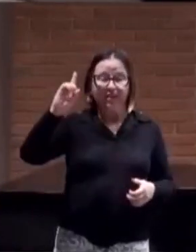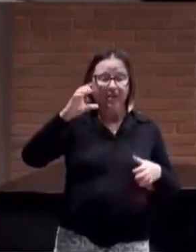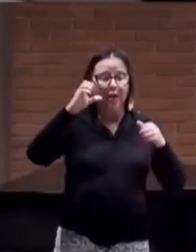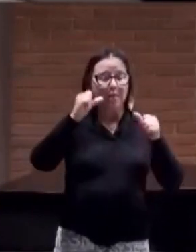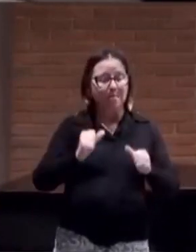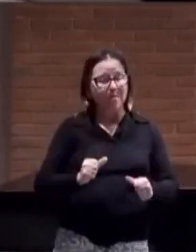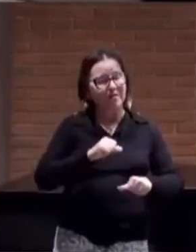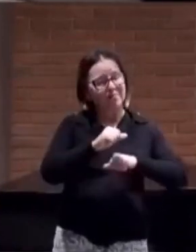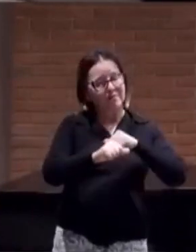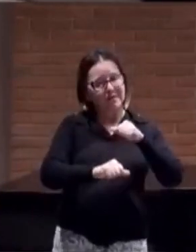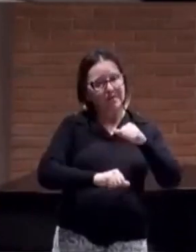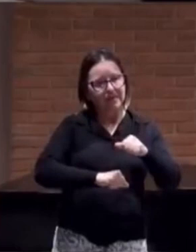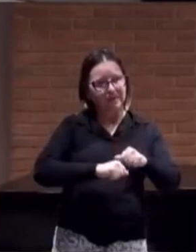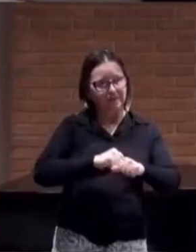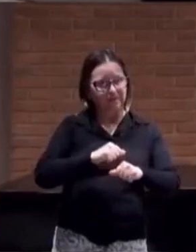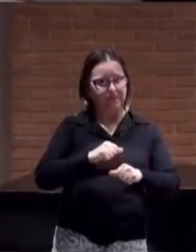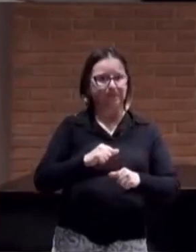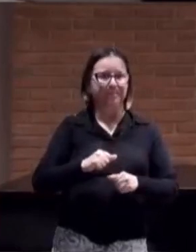mudá-la.